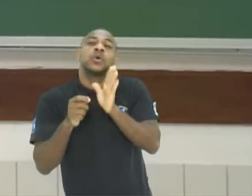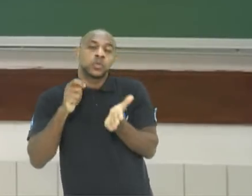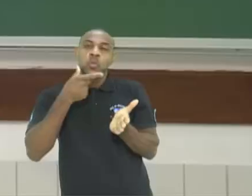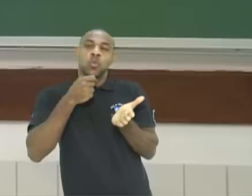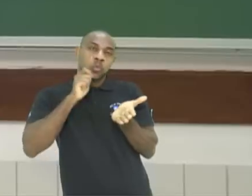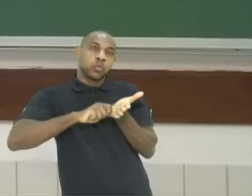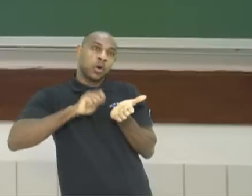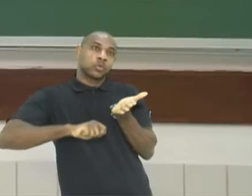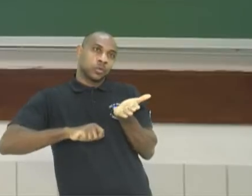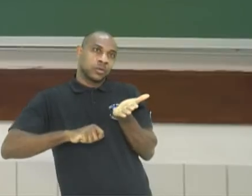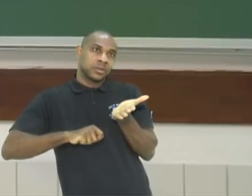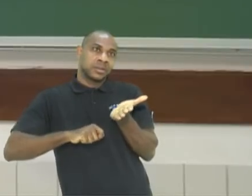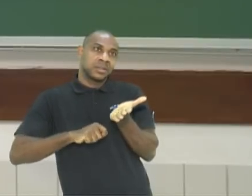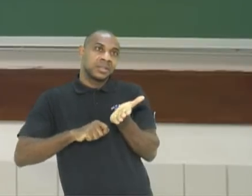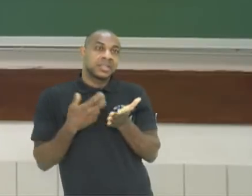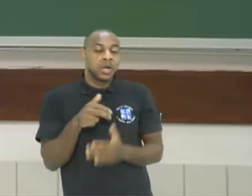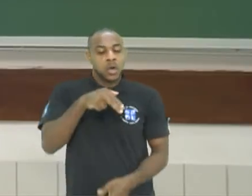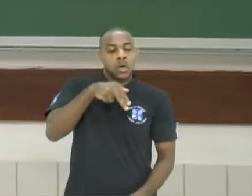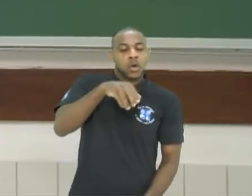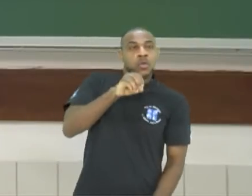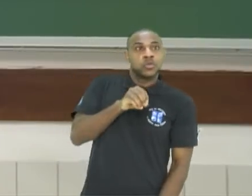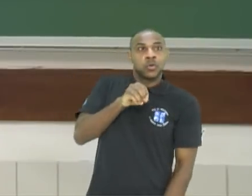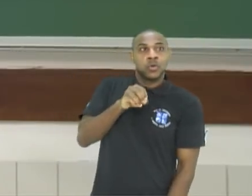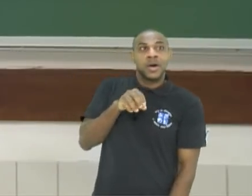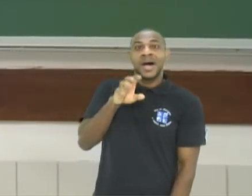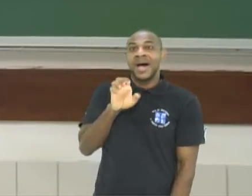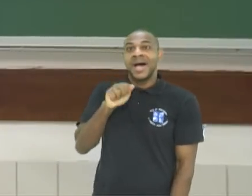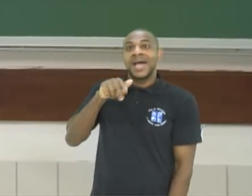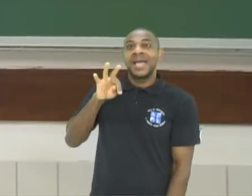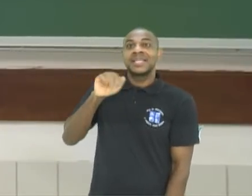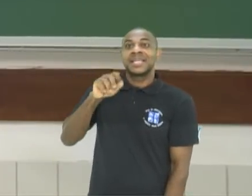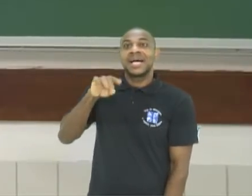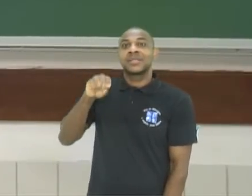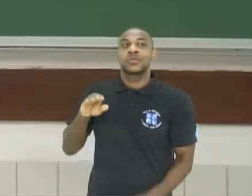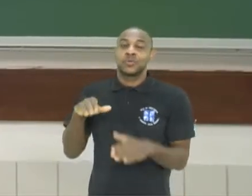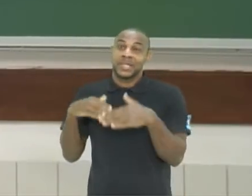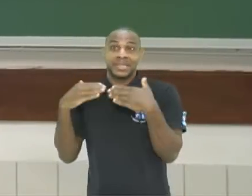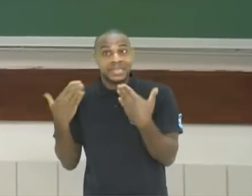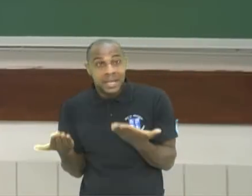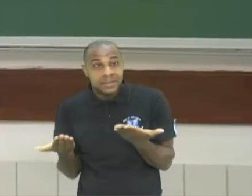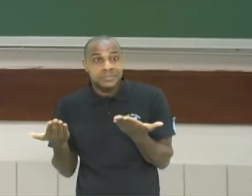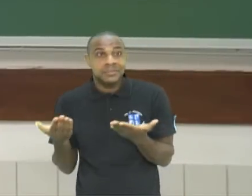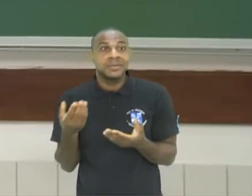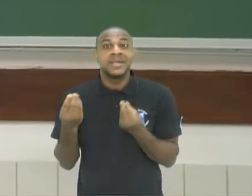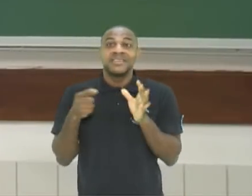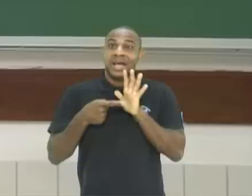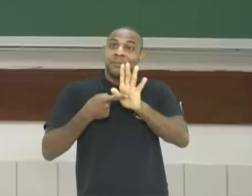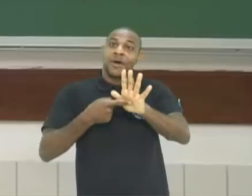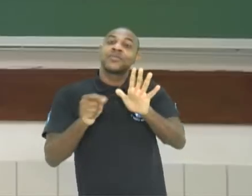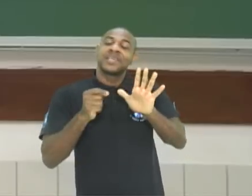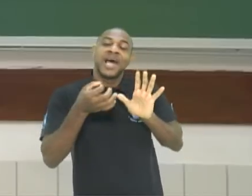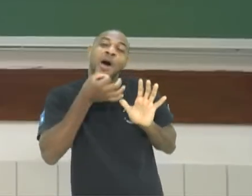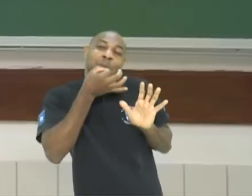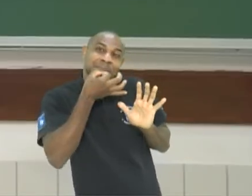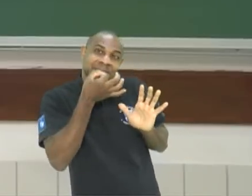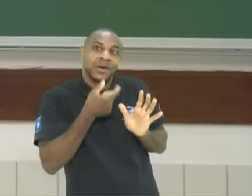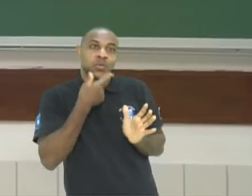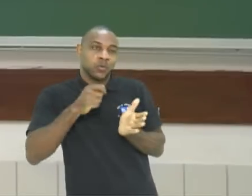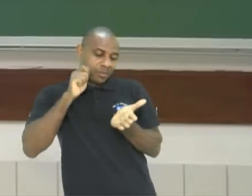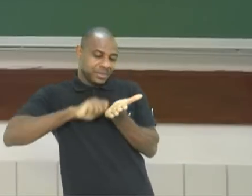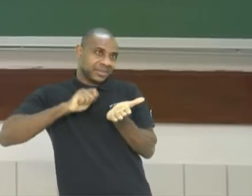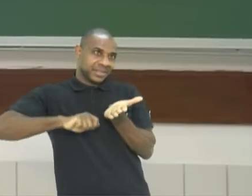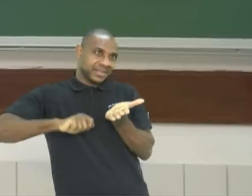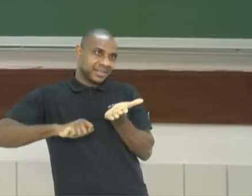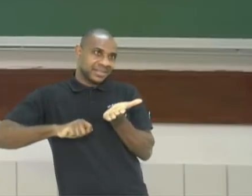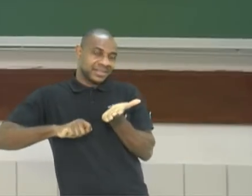ali, aquele no entanto, ele já revela alguma coisa sobre a opinião do autor. Vou dar um tempinho, por